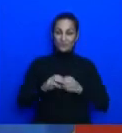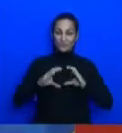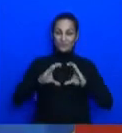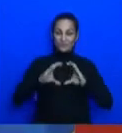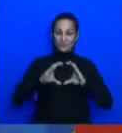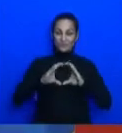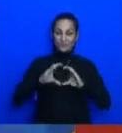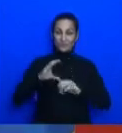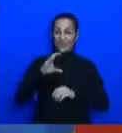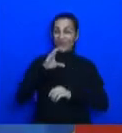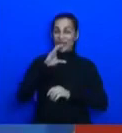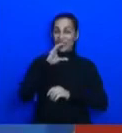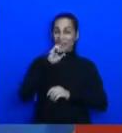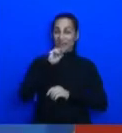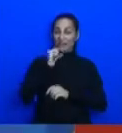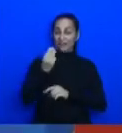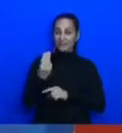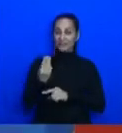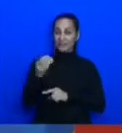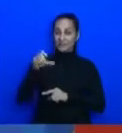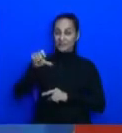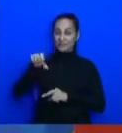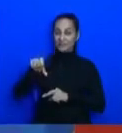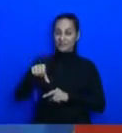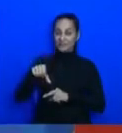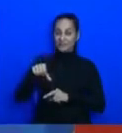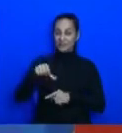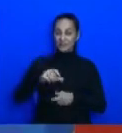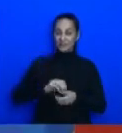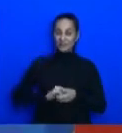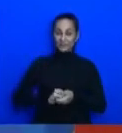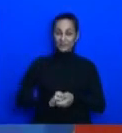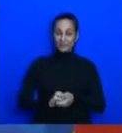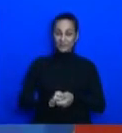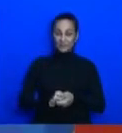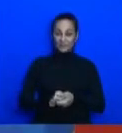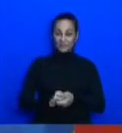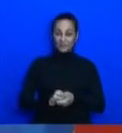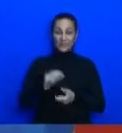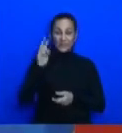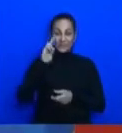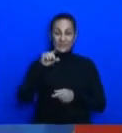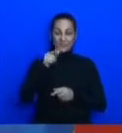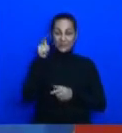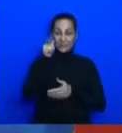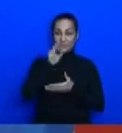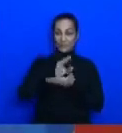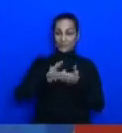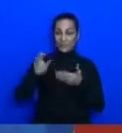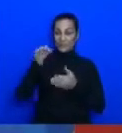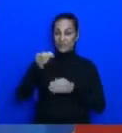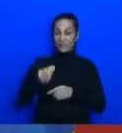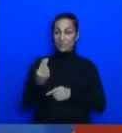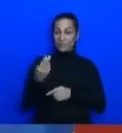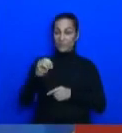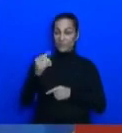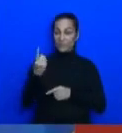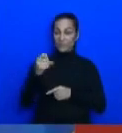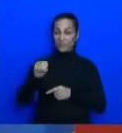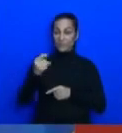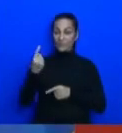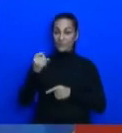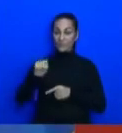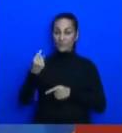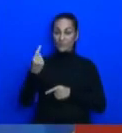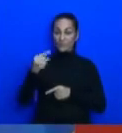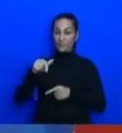Bola laranja 39. Laranja número 39. Lembrando, você concorre a prêmios para acertos de 20, 19,